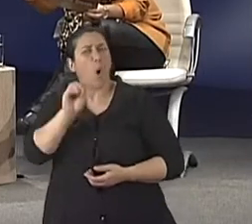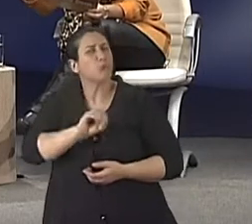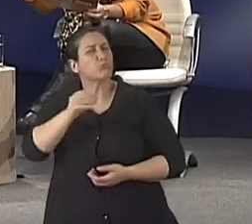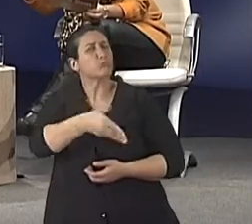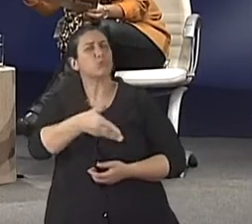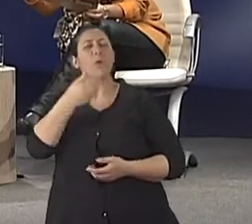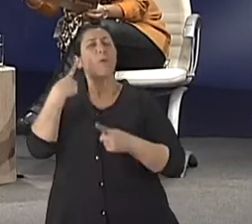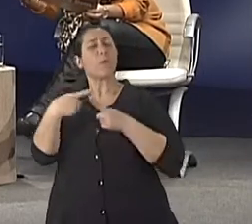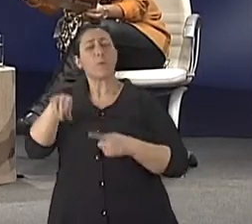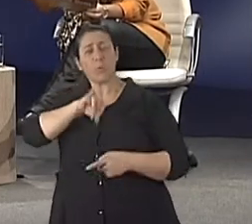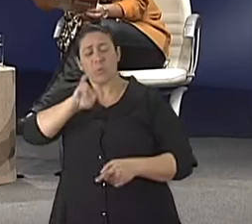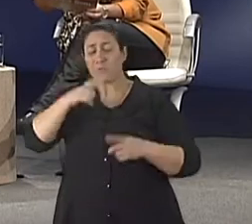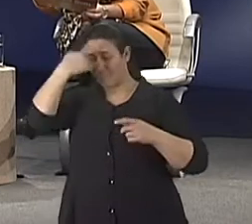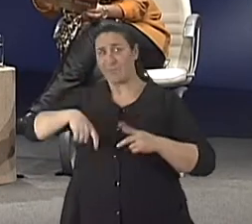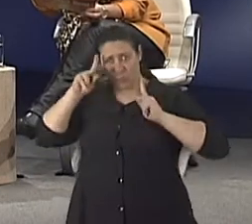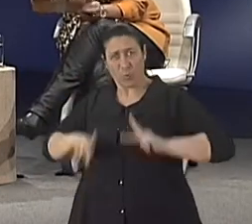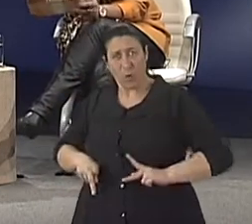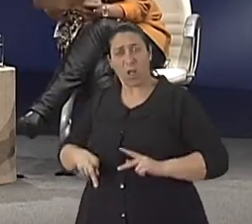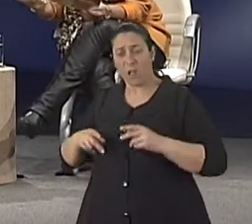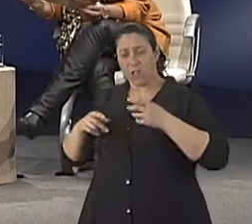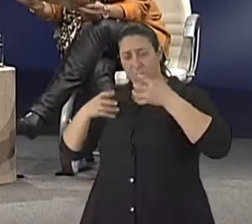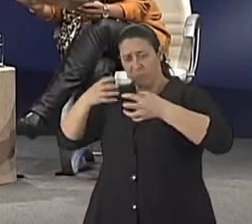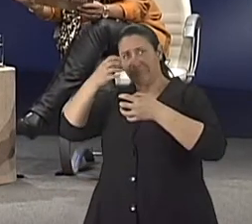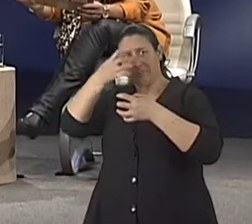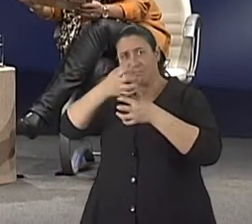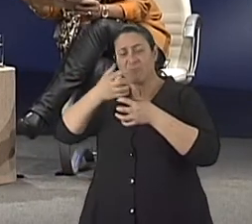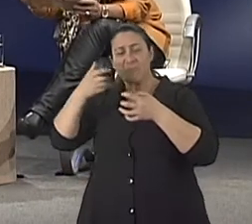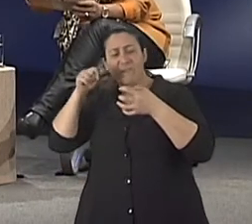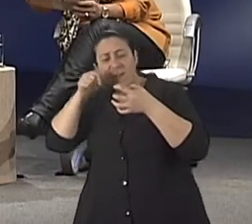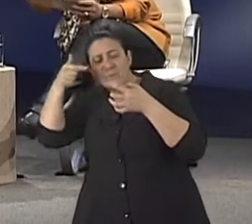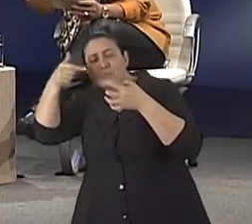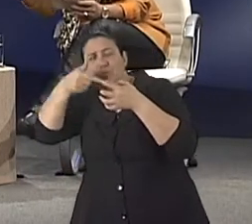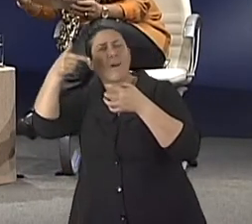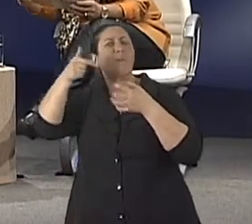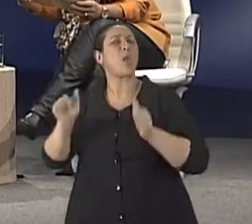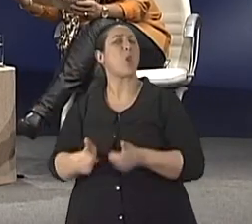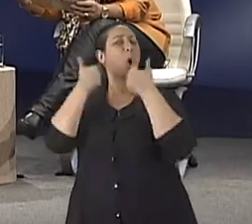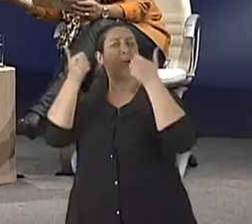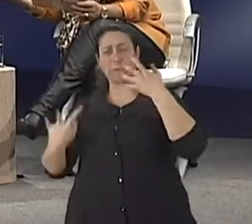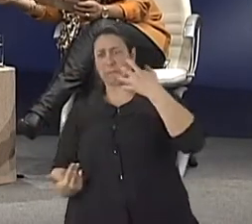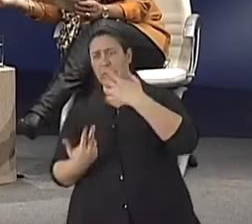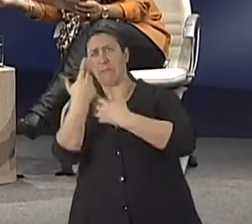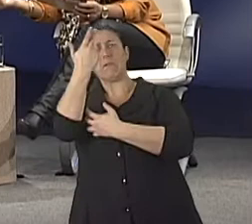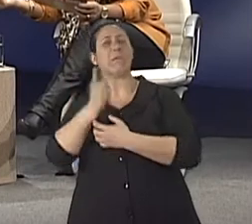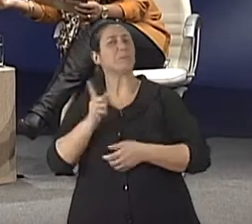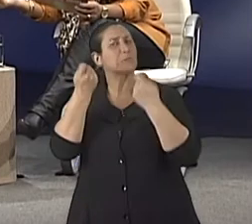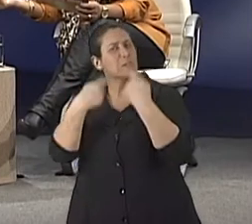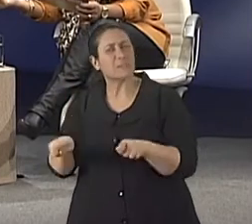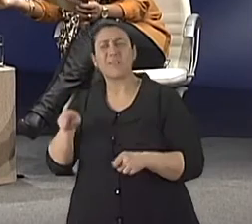de uma cirurgia invasiva que se sabe que por mais sucesso que ela tenha tem uma série de problemas